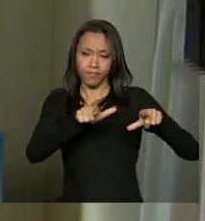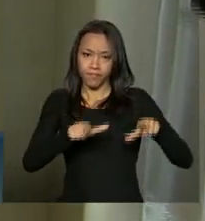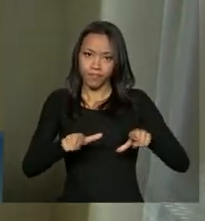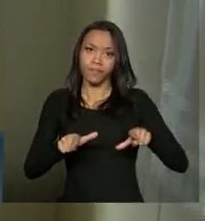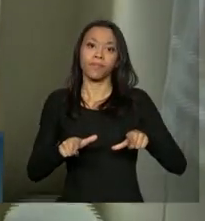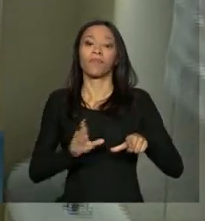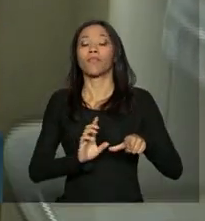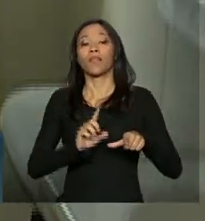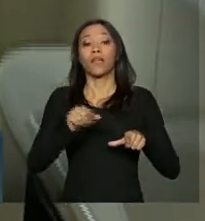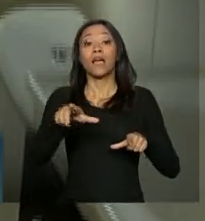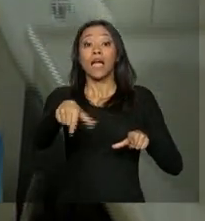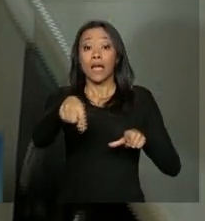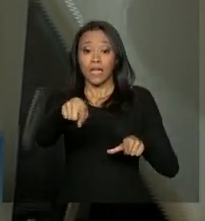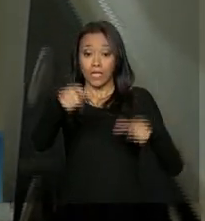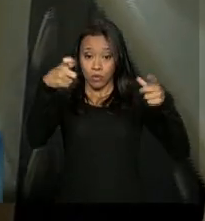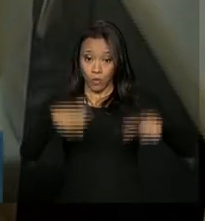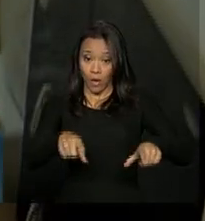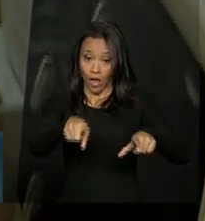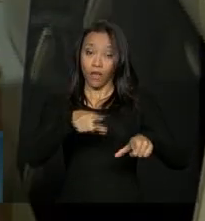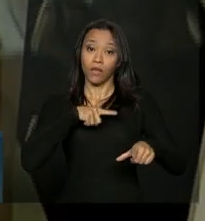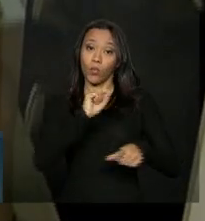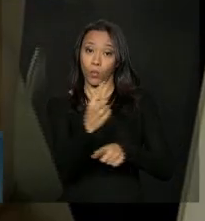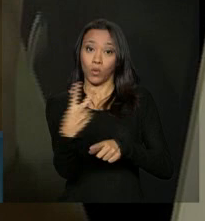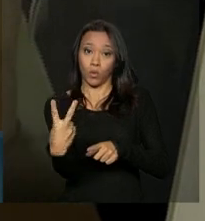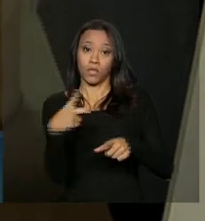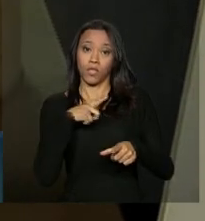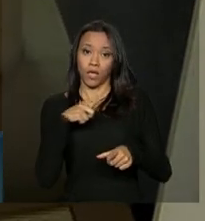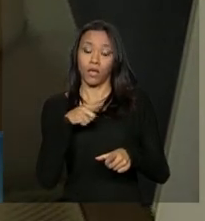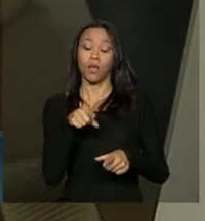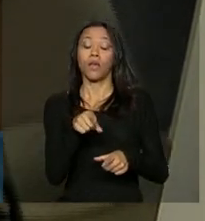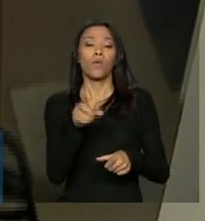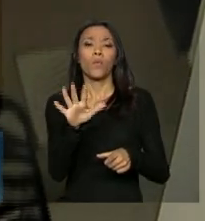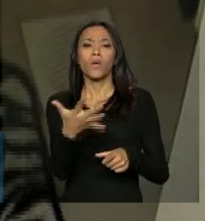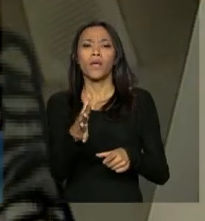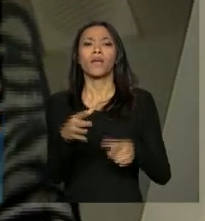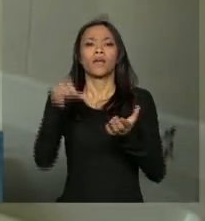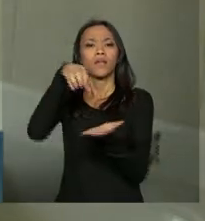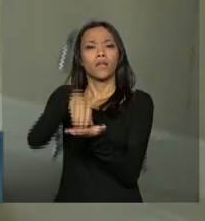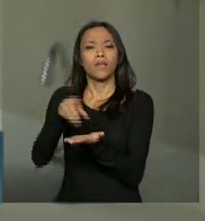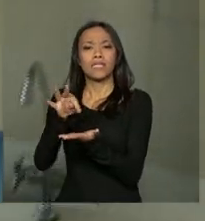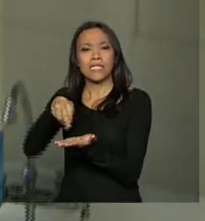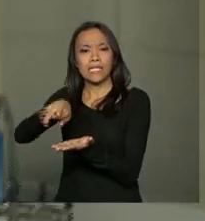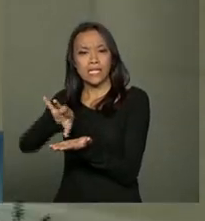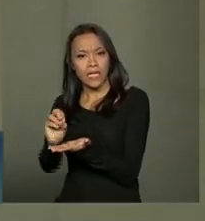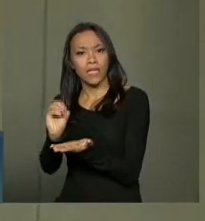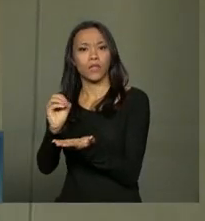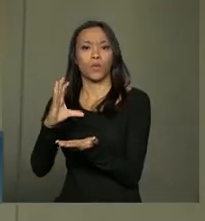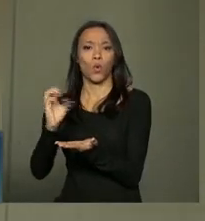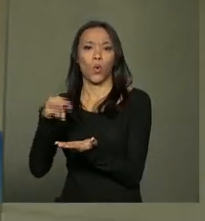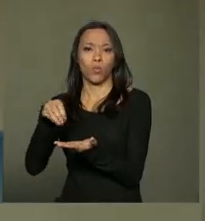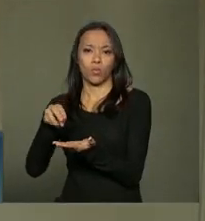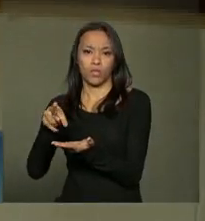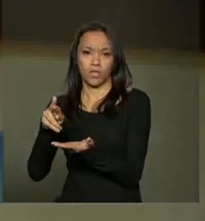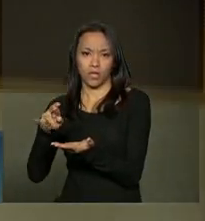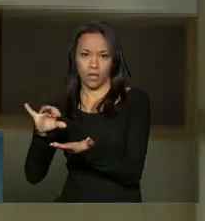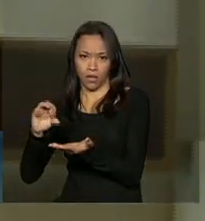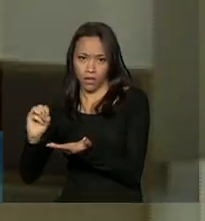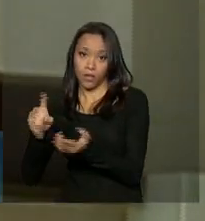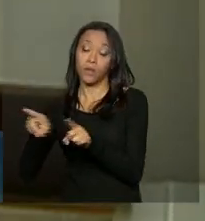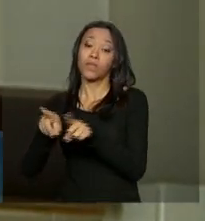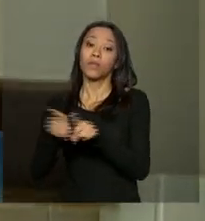do Passaré um e dois também os moradores vão contar com o Centro Comunitário quadra esportiva